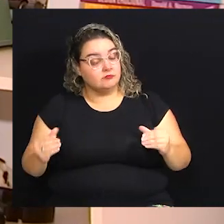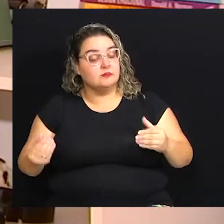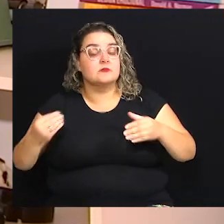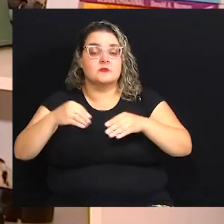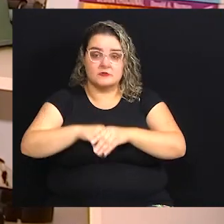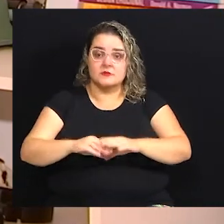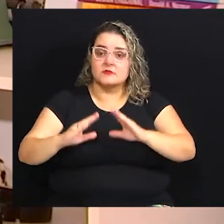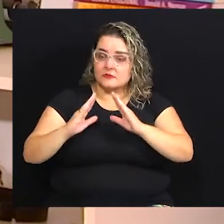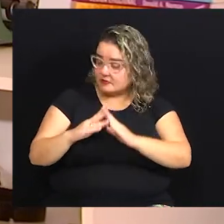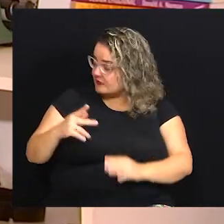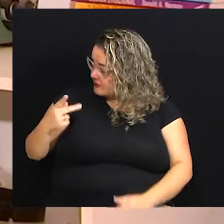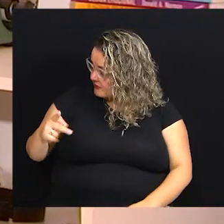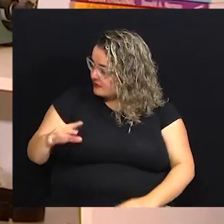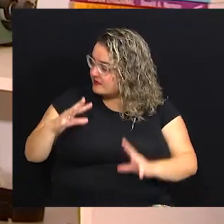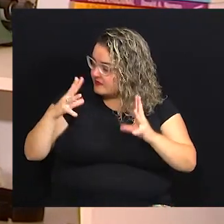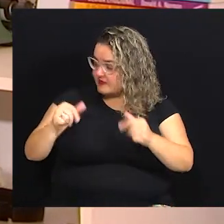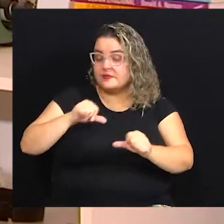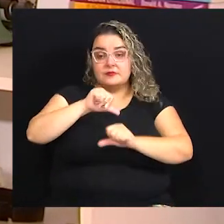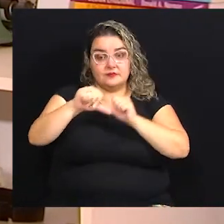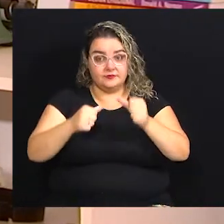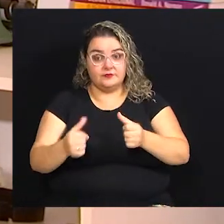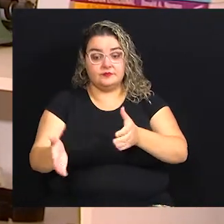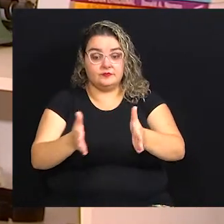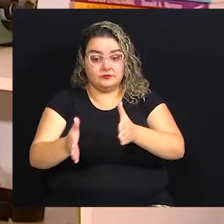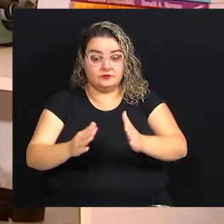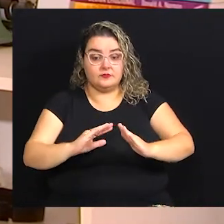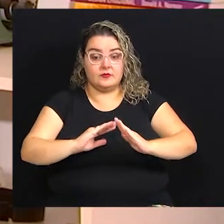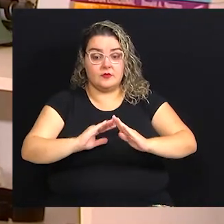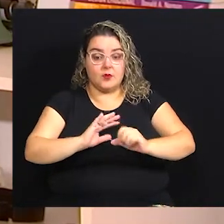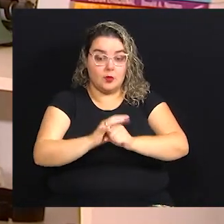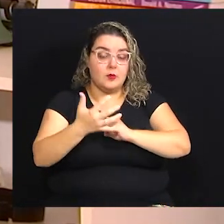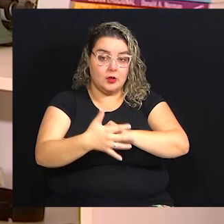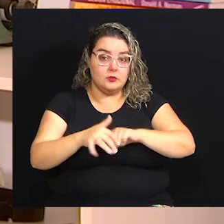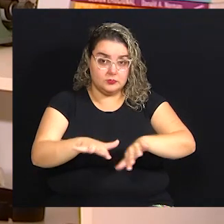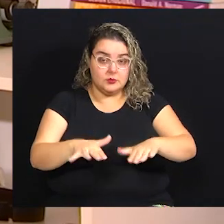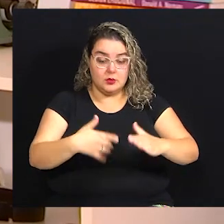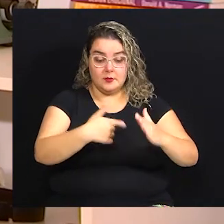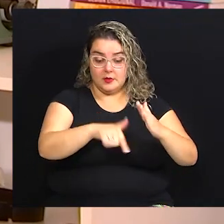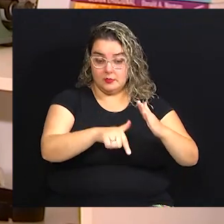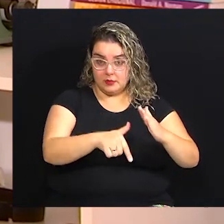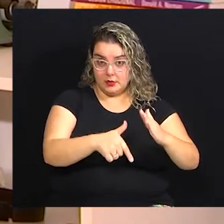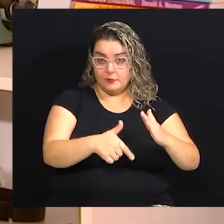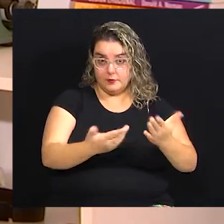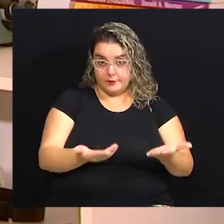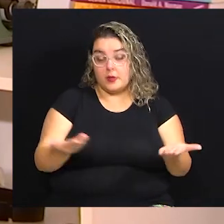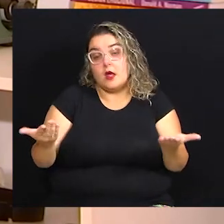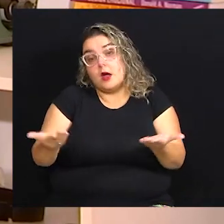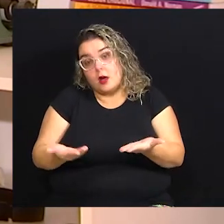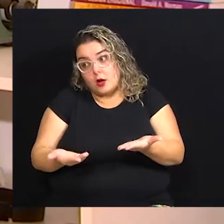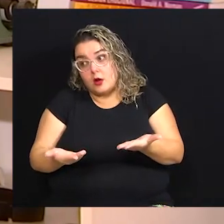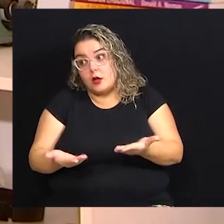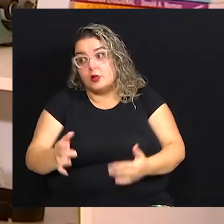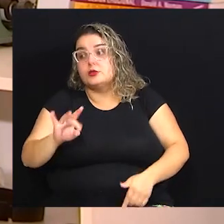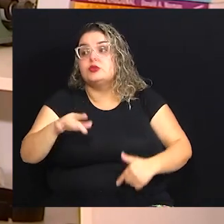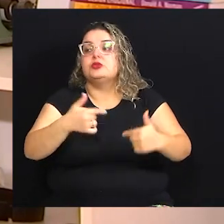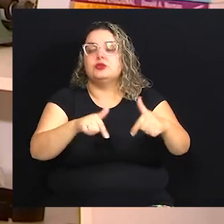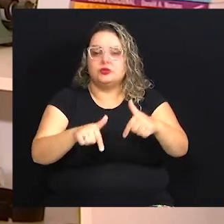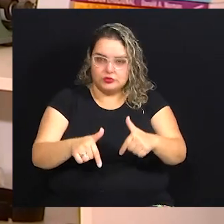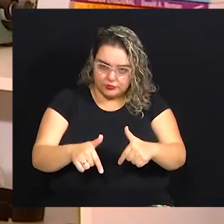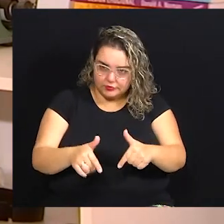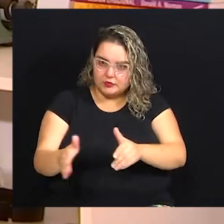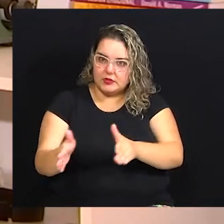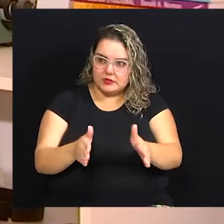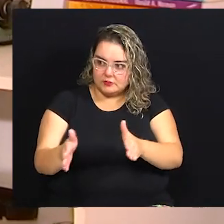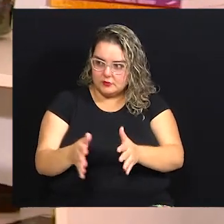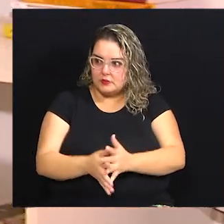conforto da casa dele. Tudo mudou durante a pandemia, quando ele passou a fazer home office. Agora ele só trabalha